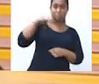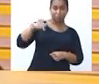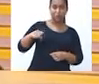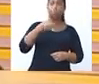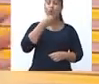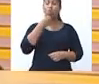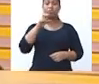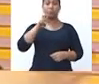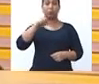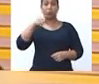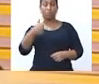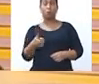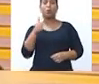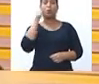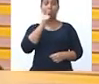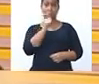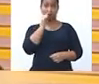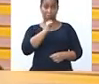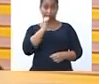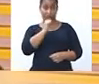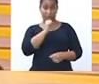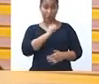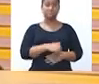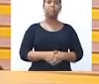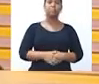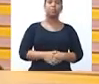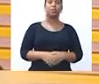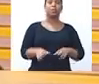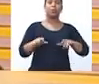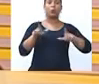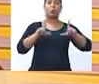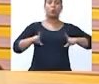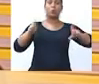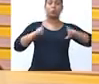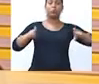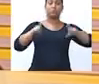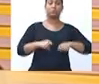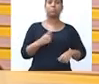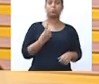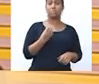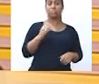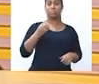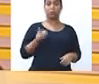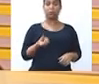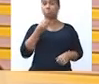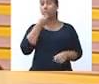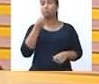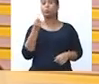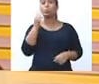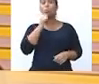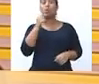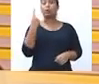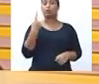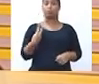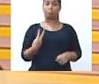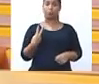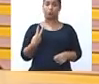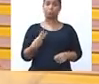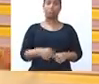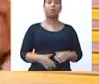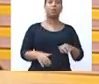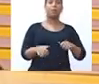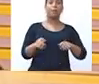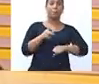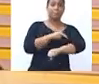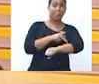51 mulheres, isso entre os matriculados. Ciência da computação, 106 homens, 12 mulheres.